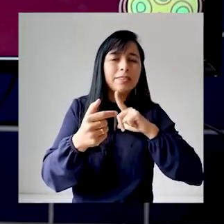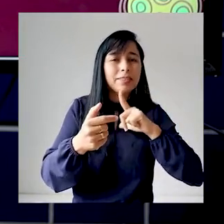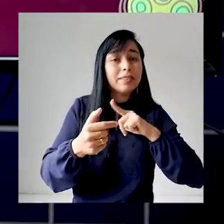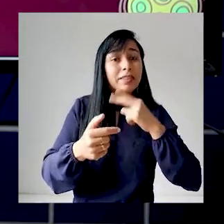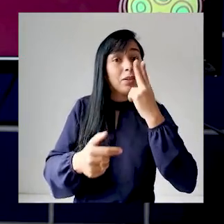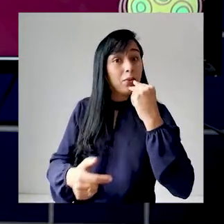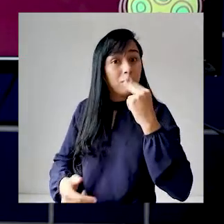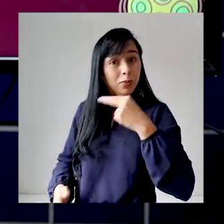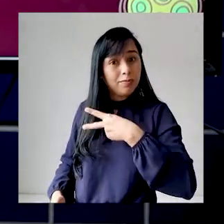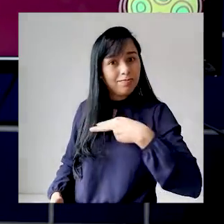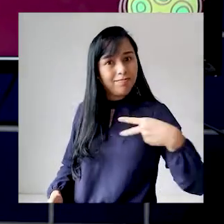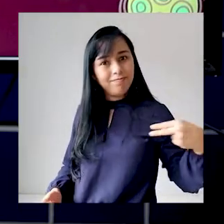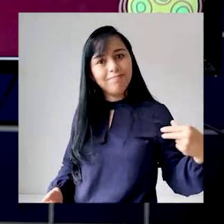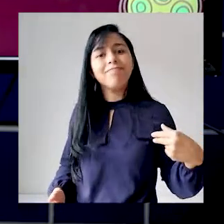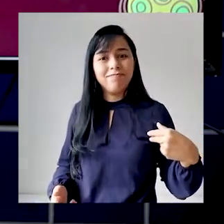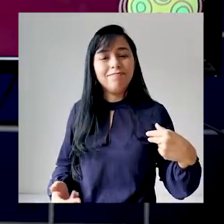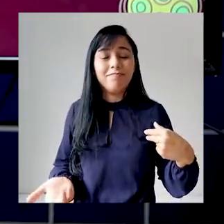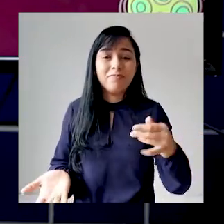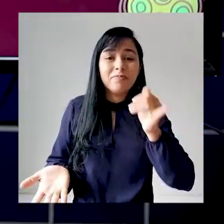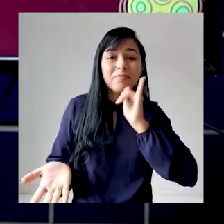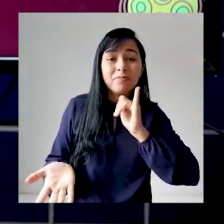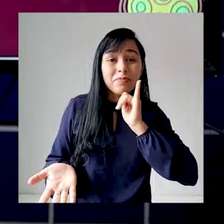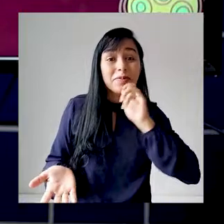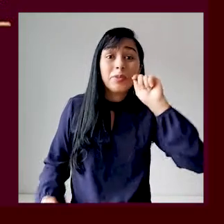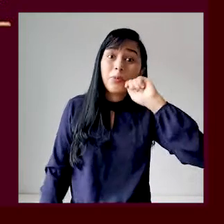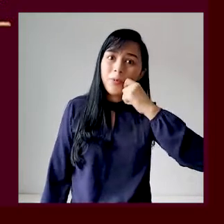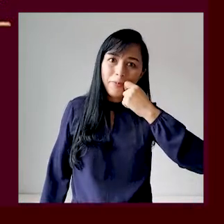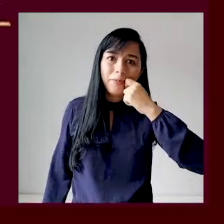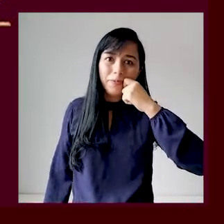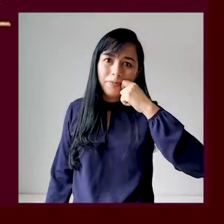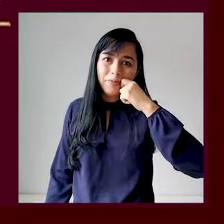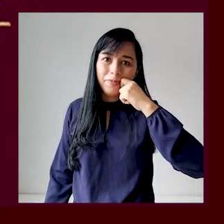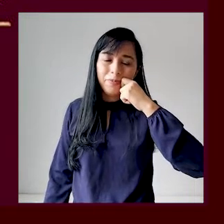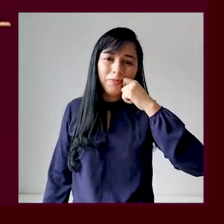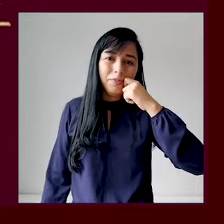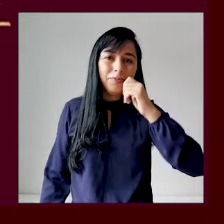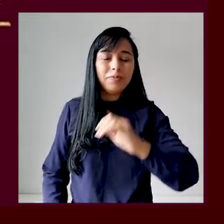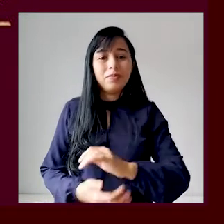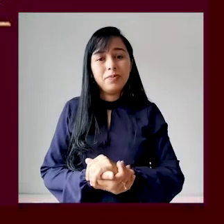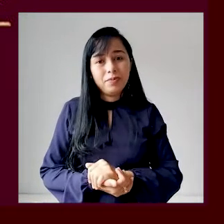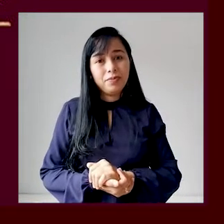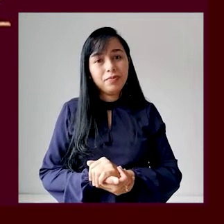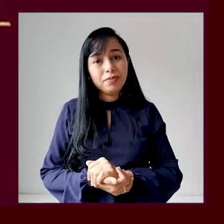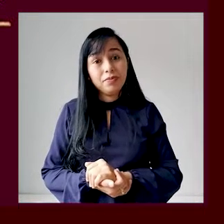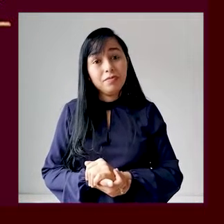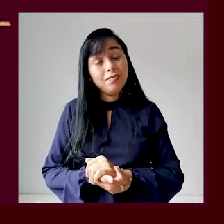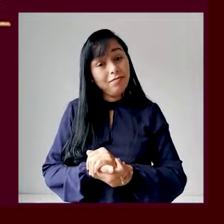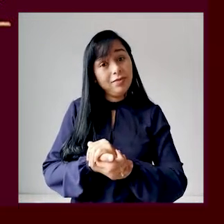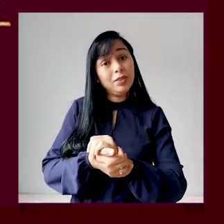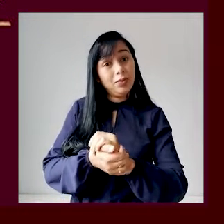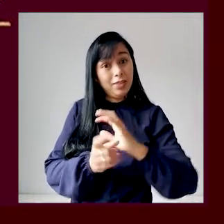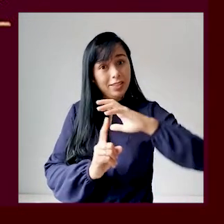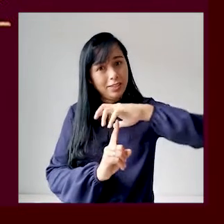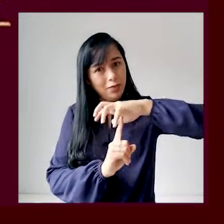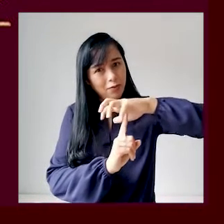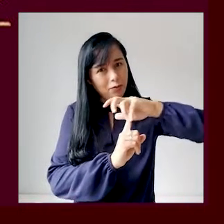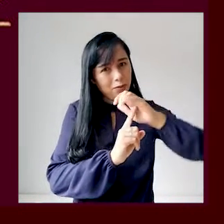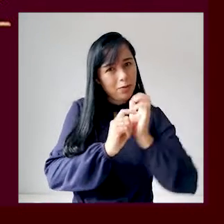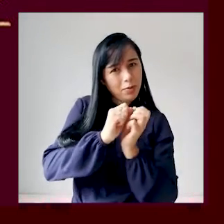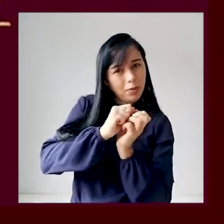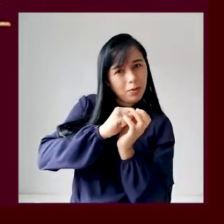superfície que contém nutrientes, como por exemplo o pão. E daí eles crescem,